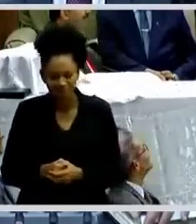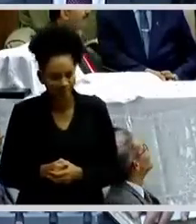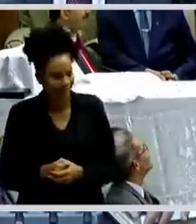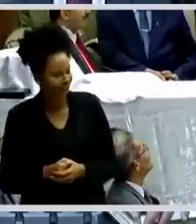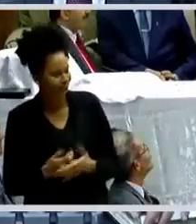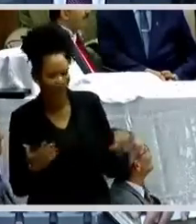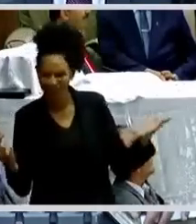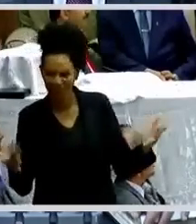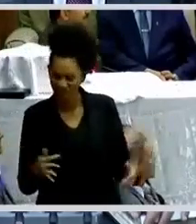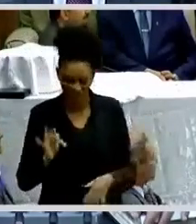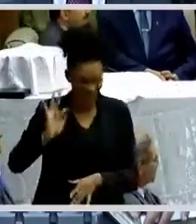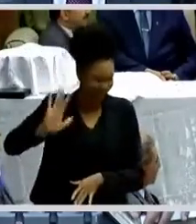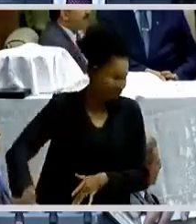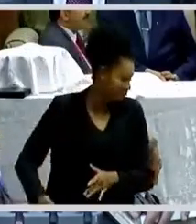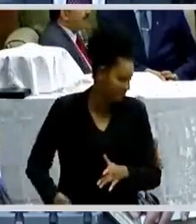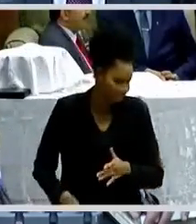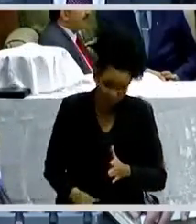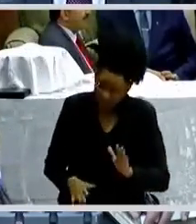Tem futuro não.